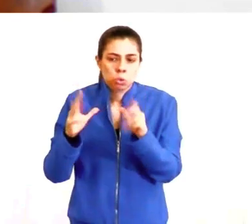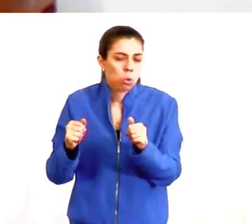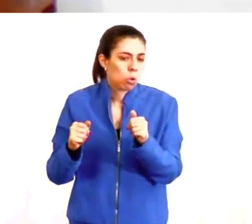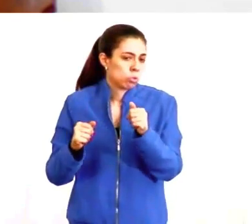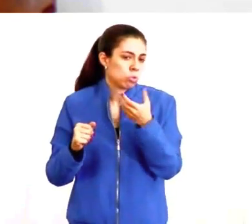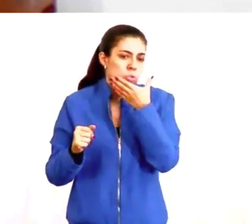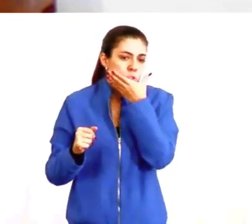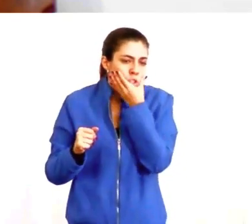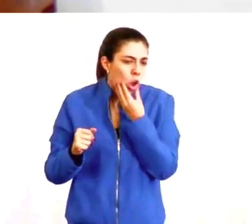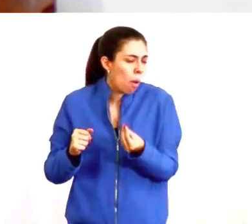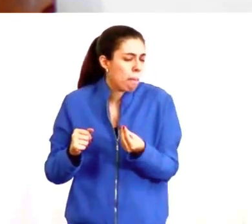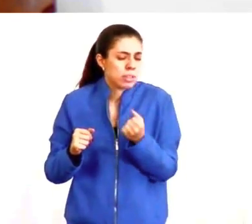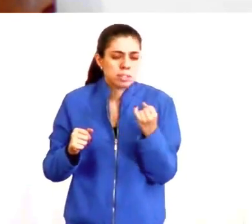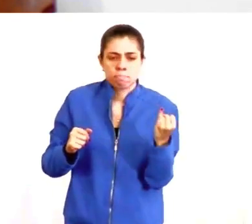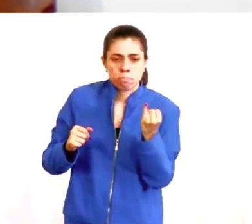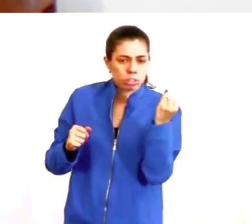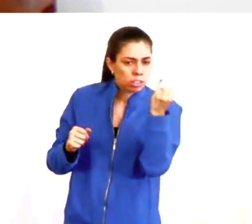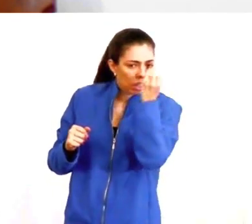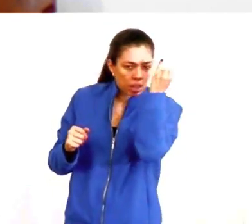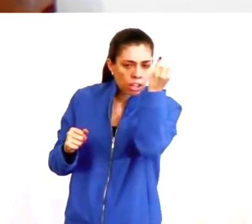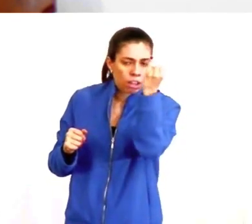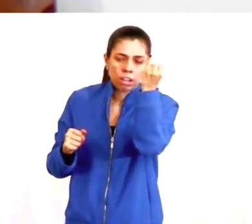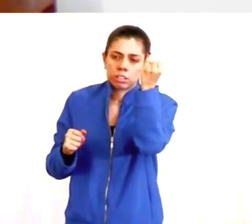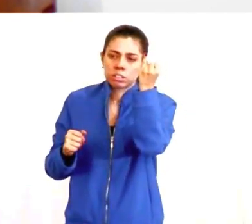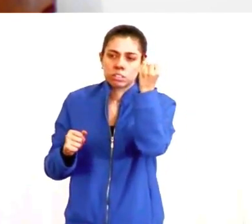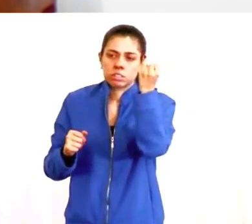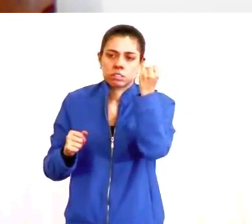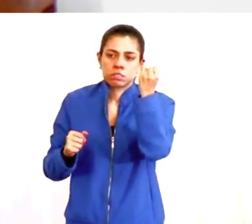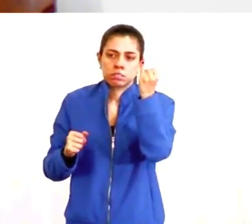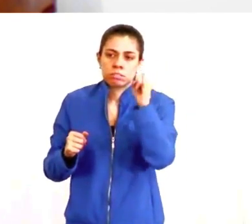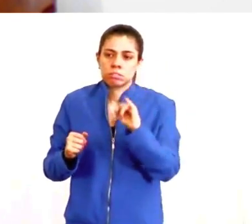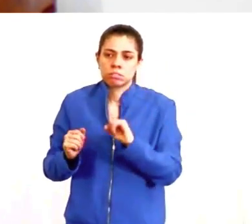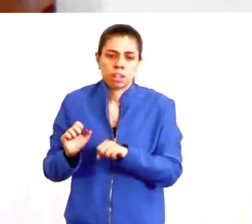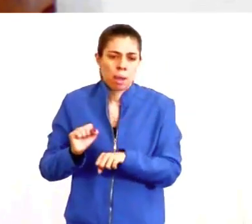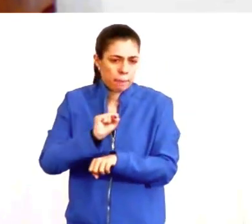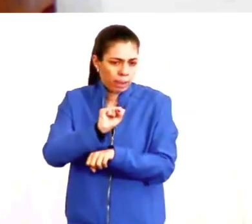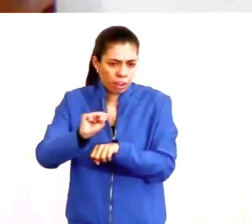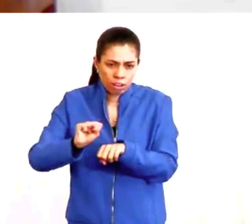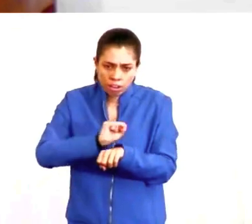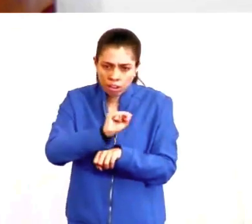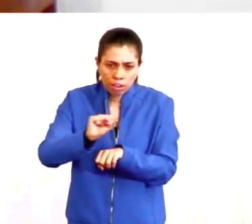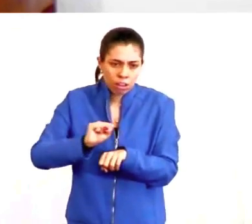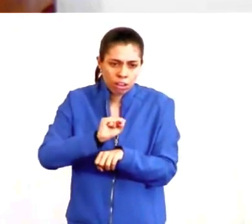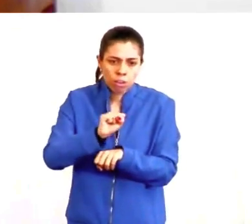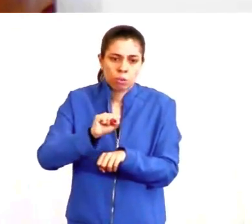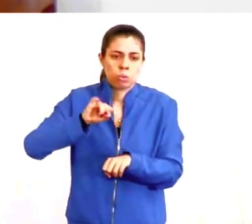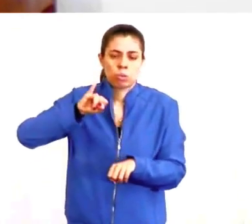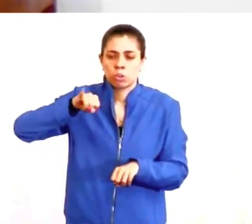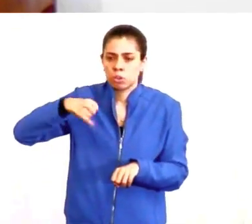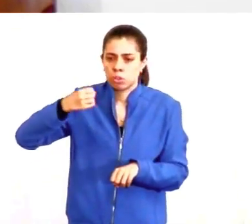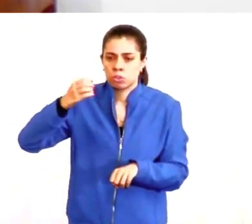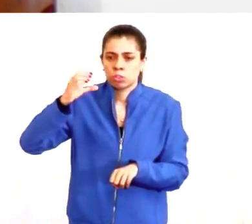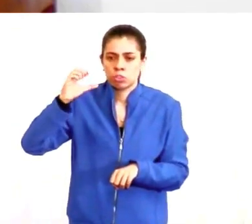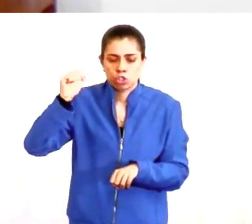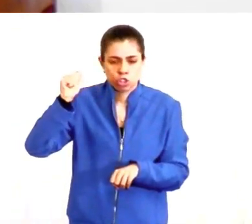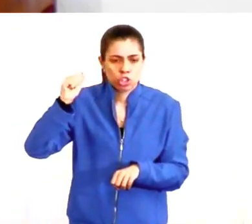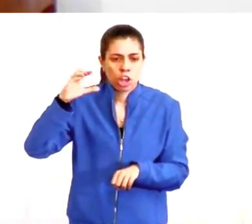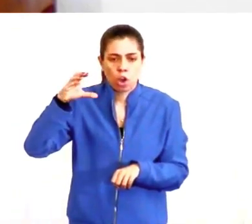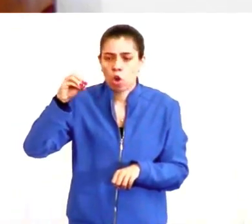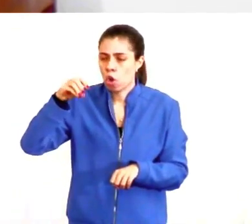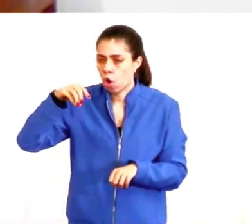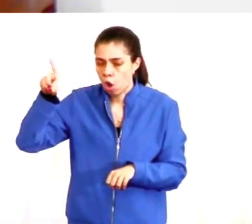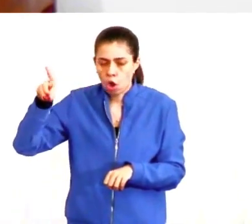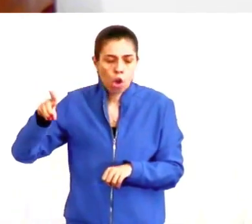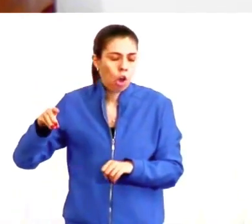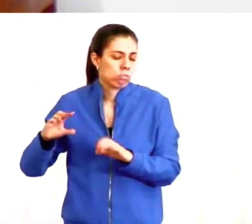terra prometida. Abraão, Isaque, Jacó compraram locais específicos, chamados antigamente de campos